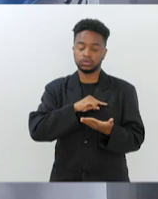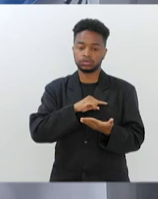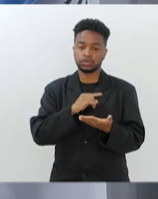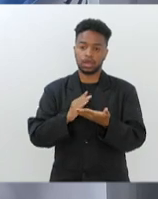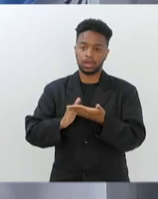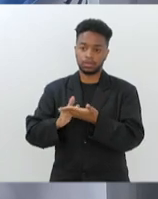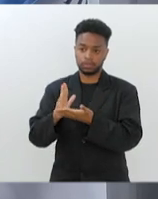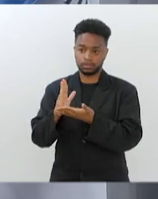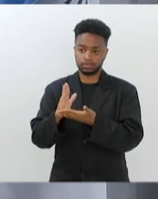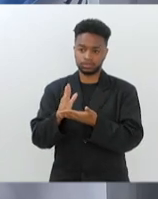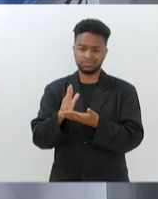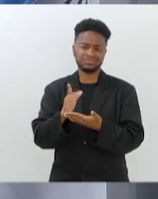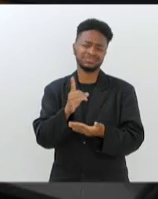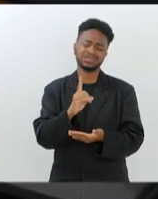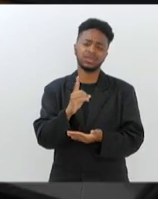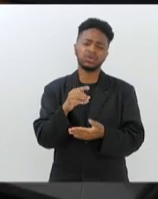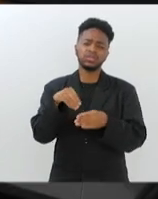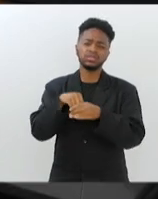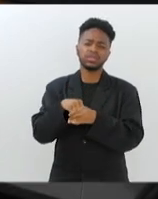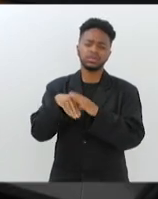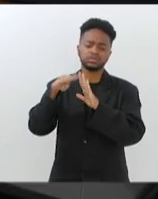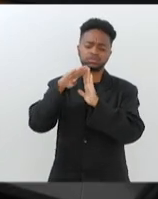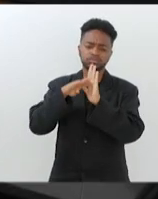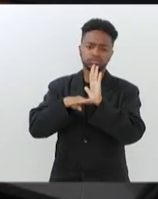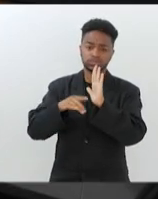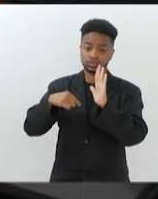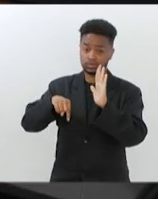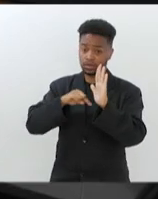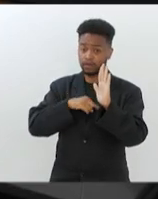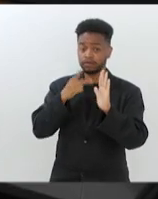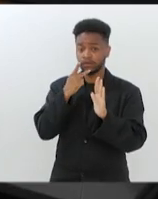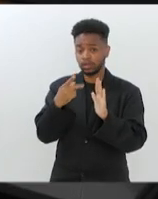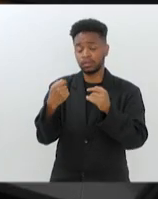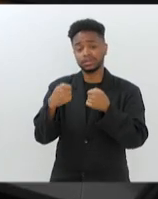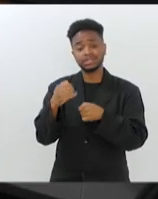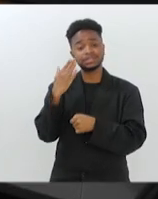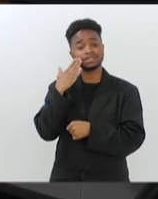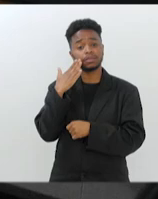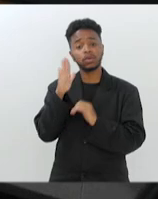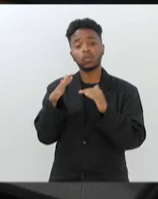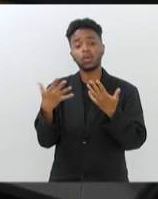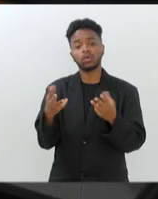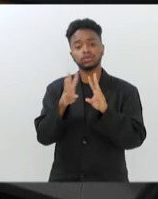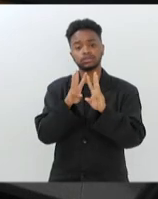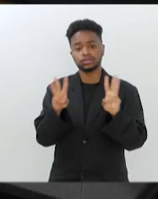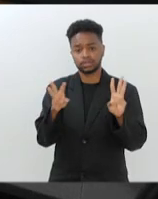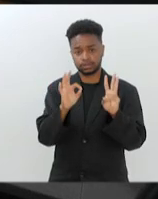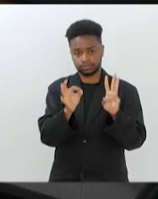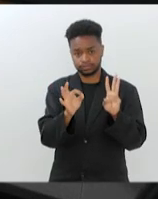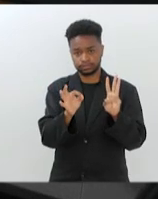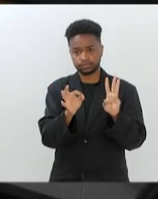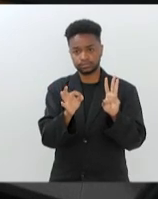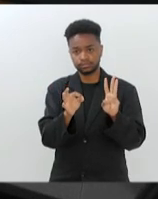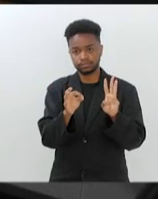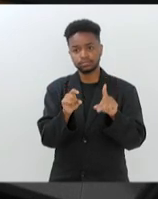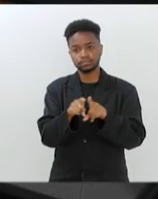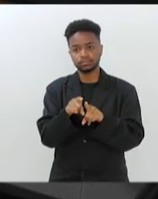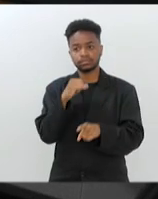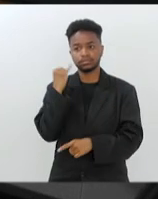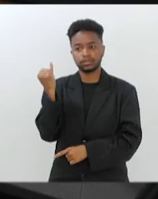aprovar aliás dentro desse escupo que a gente falou a gente precisa saber quais foram os sites também eh acho que era